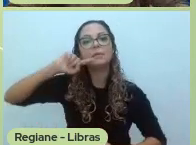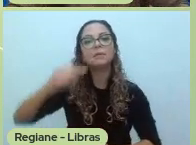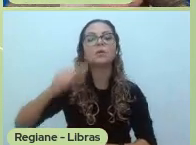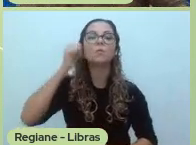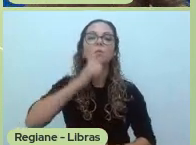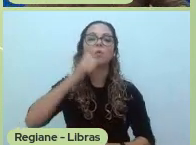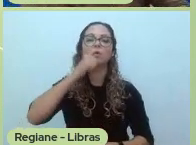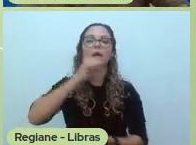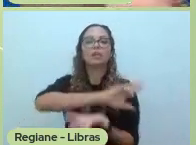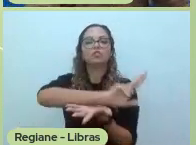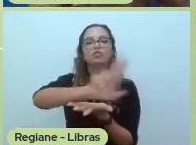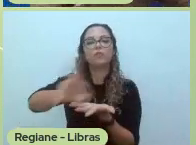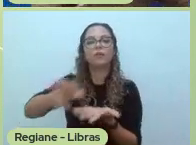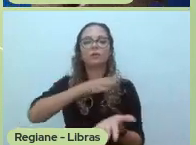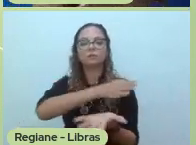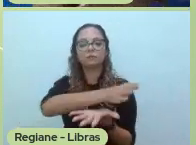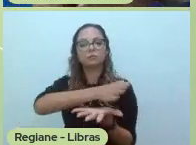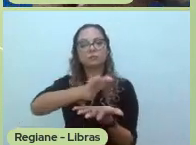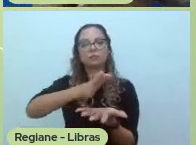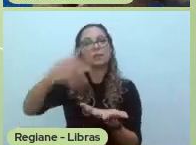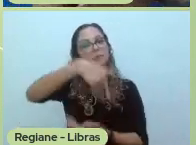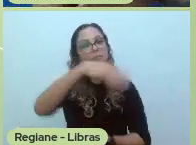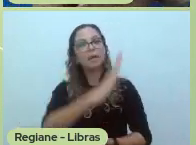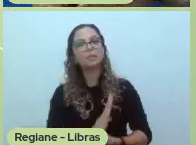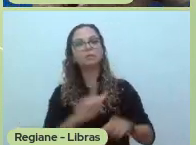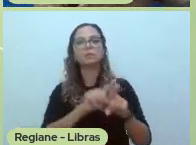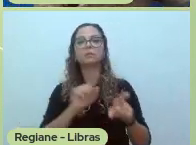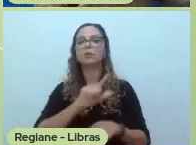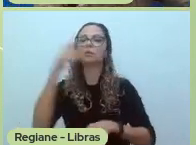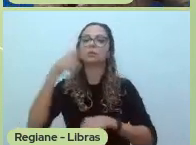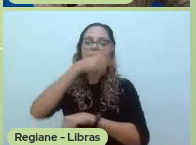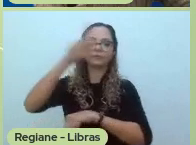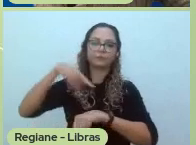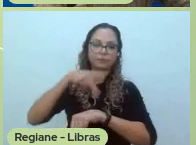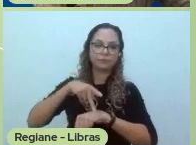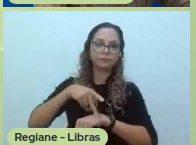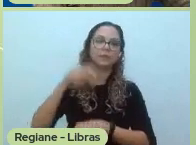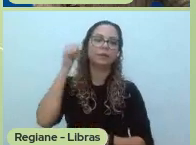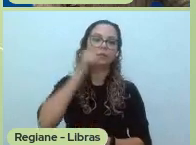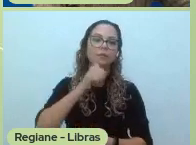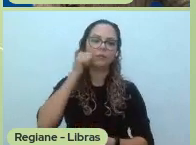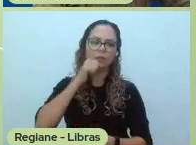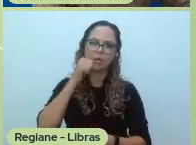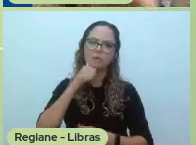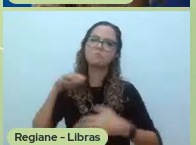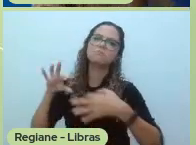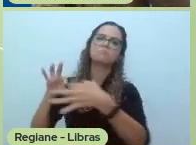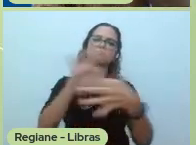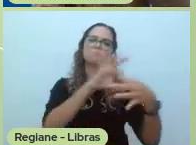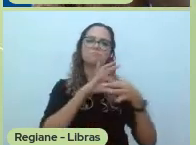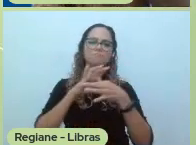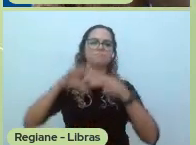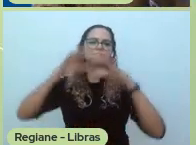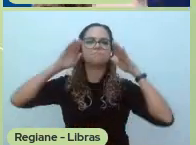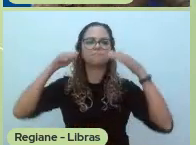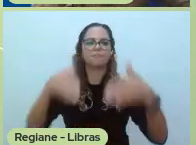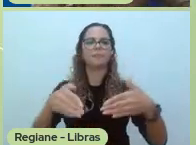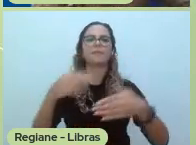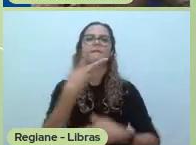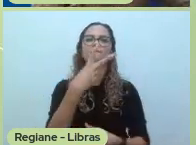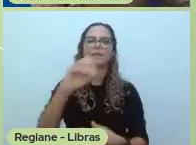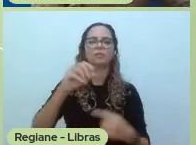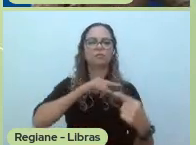Brasil quanto no exterior. Essas mulheres se reúnem em torno de 20 causas com o propósito em comum de